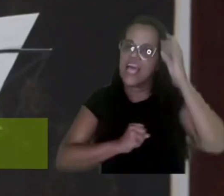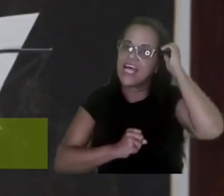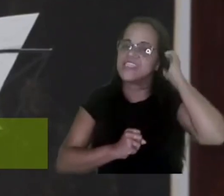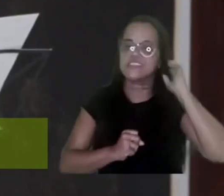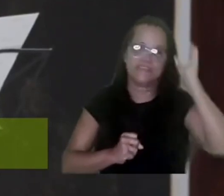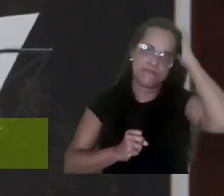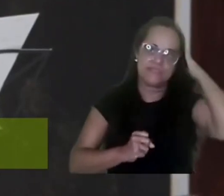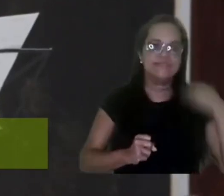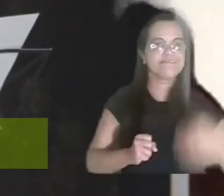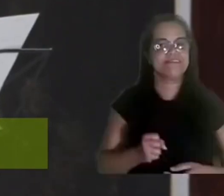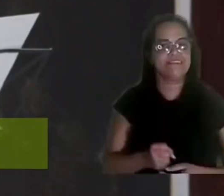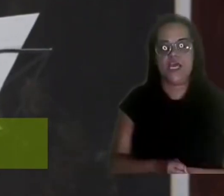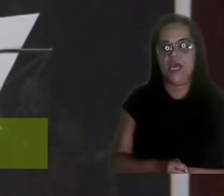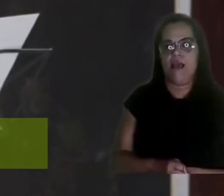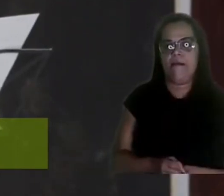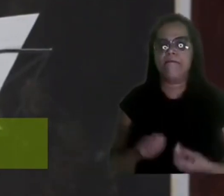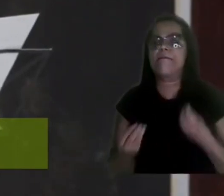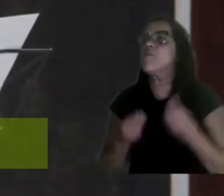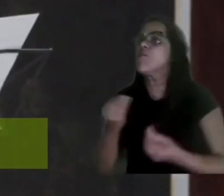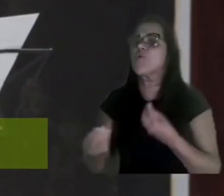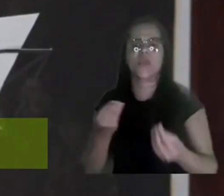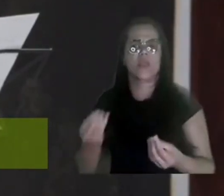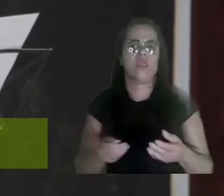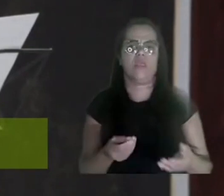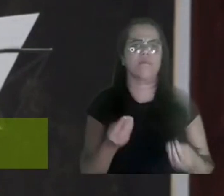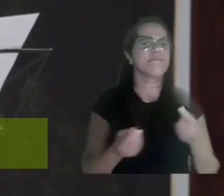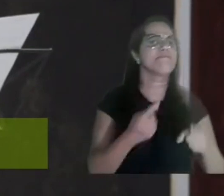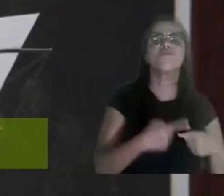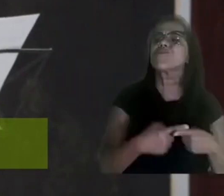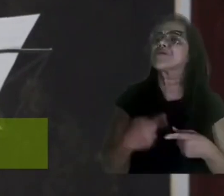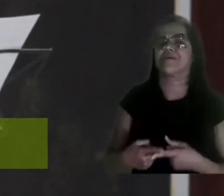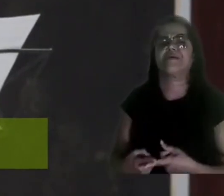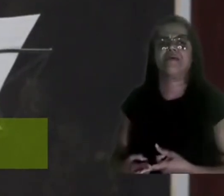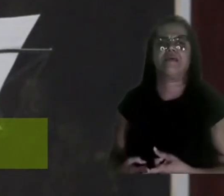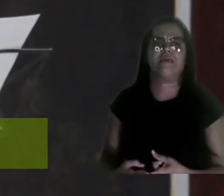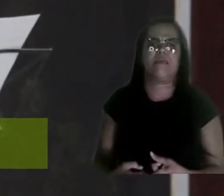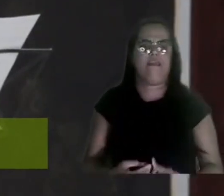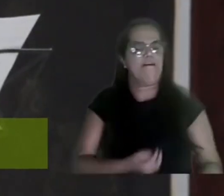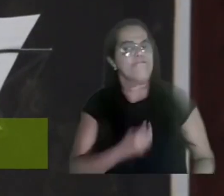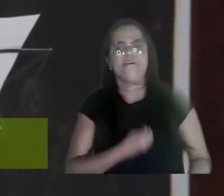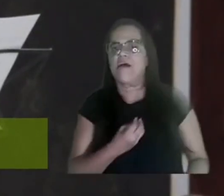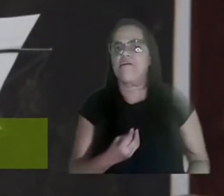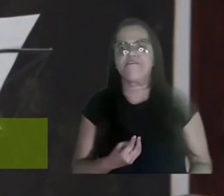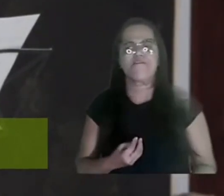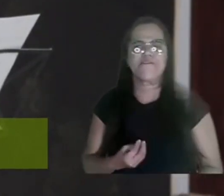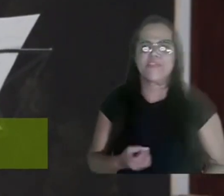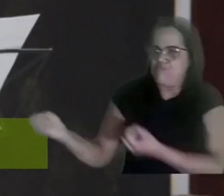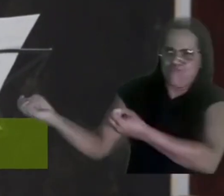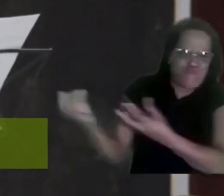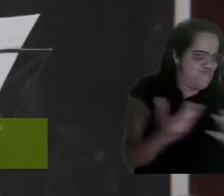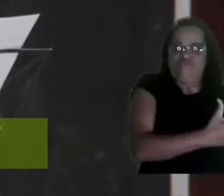Nem sempre se sabe os porquês, a vida passa com